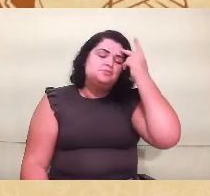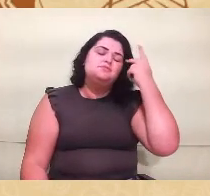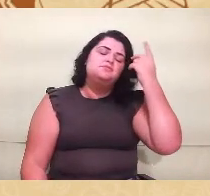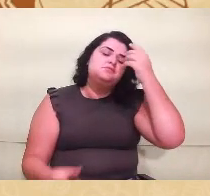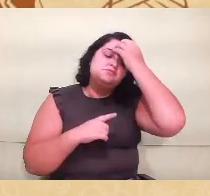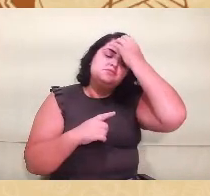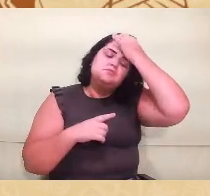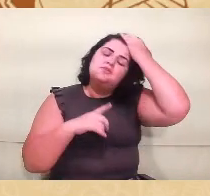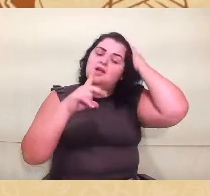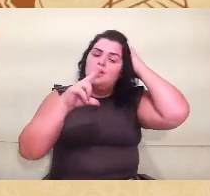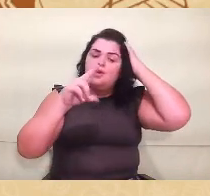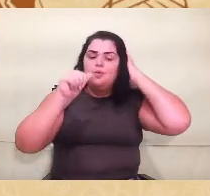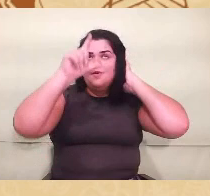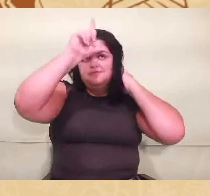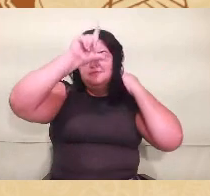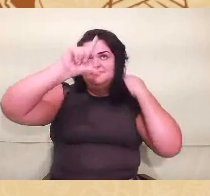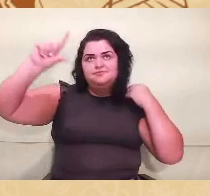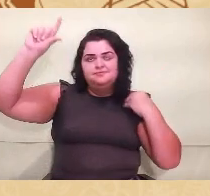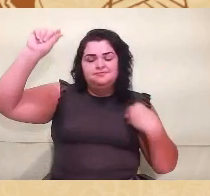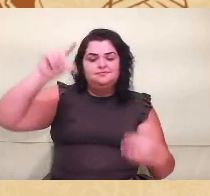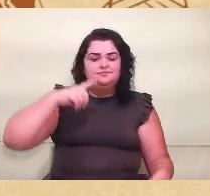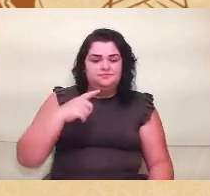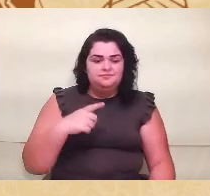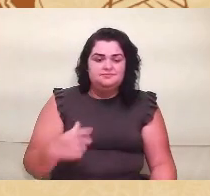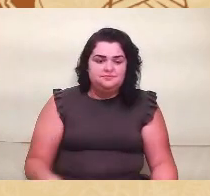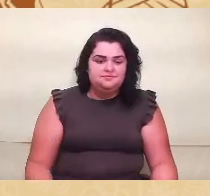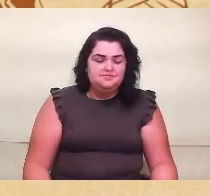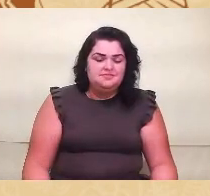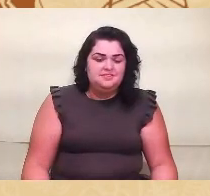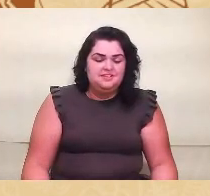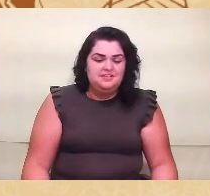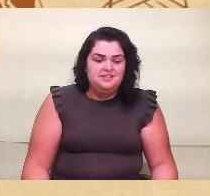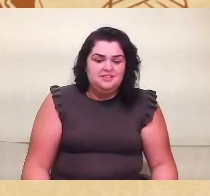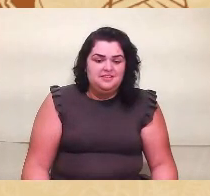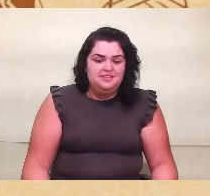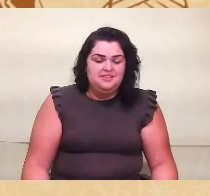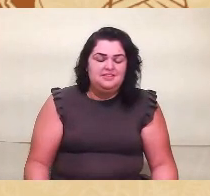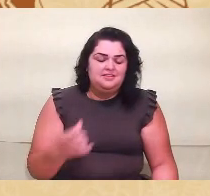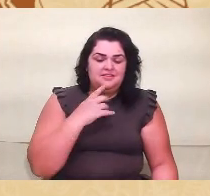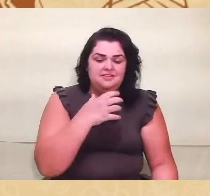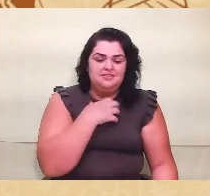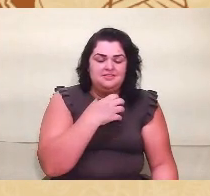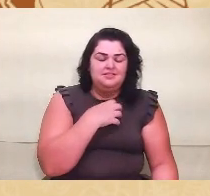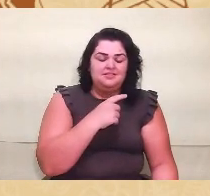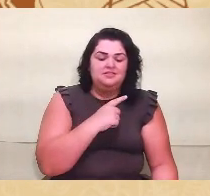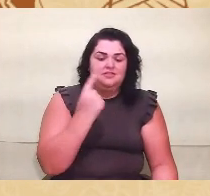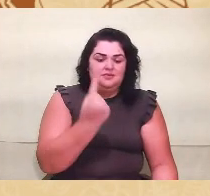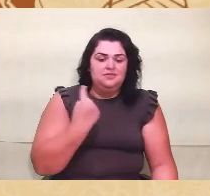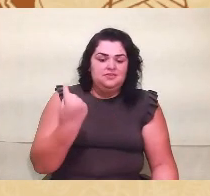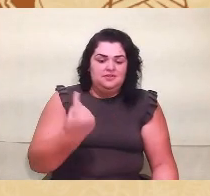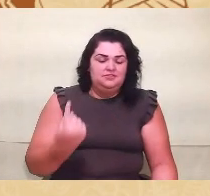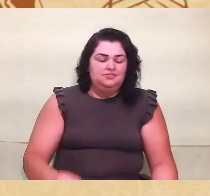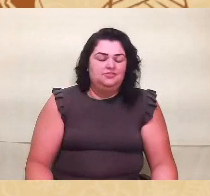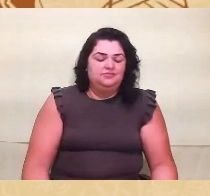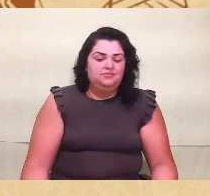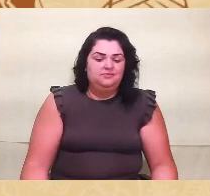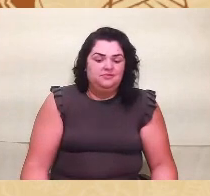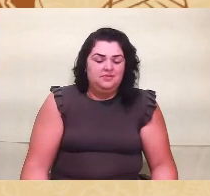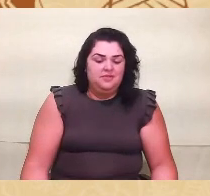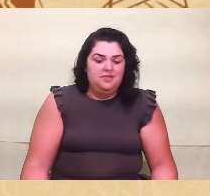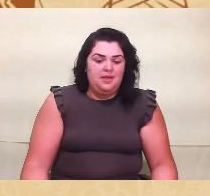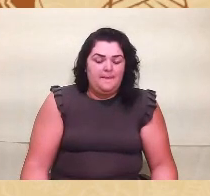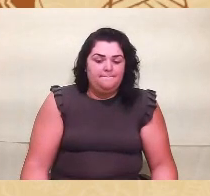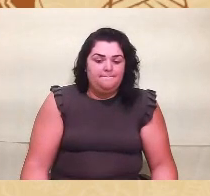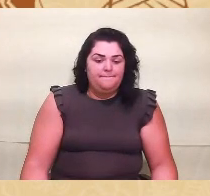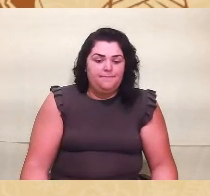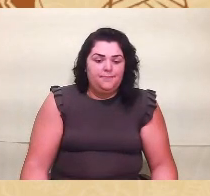lua, né? Então, esse fundo que me dá uma esperança dessa coisa da unidade, né? Esqueci o nome dele, mas que ele